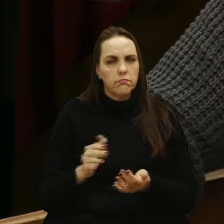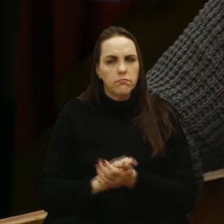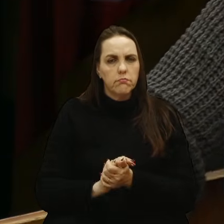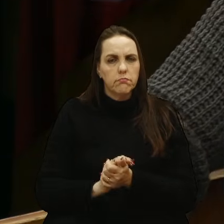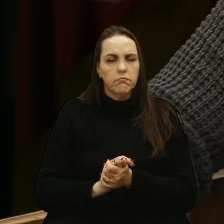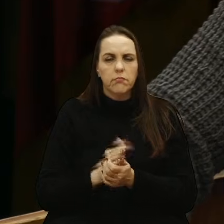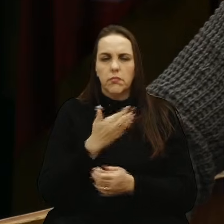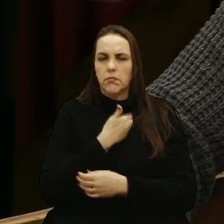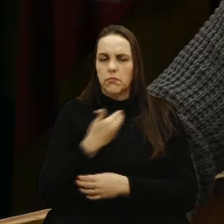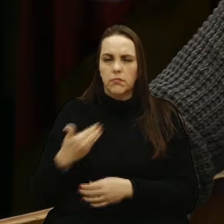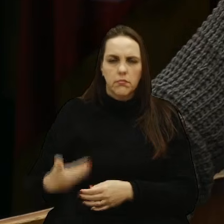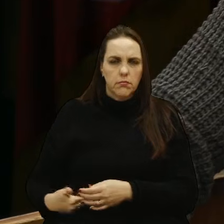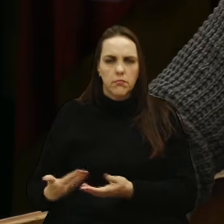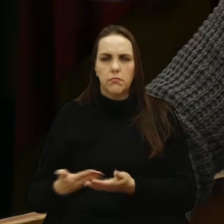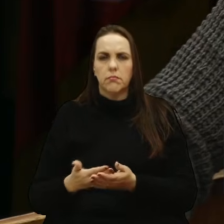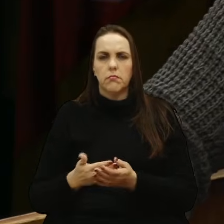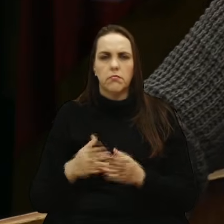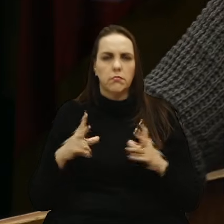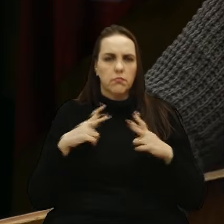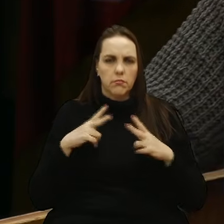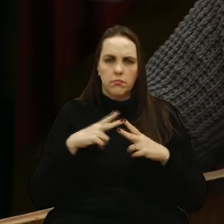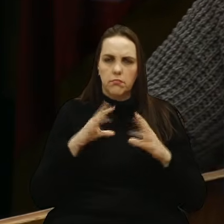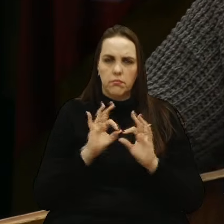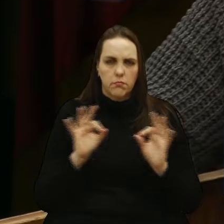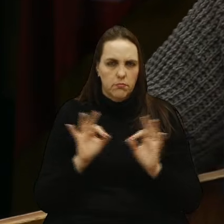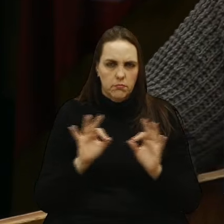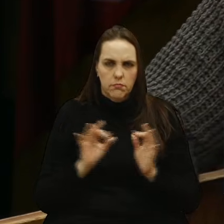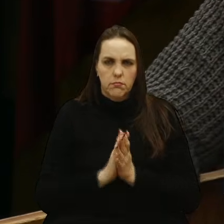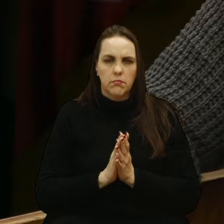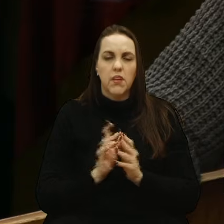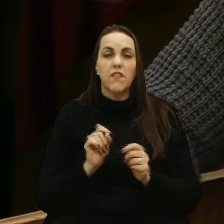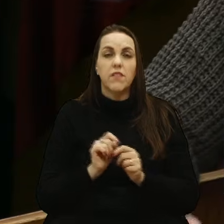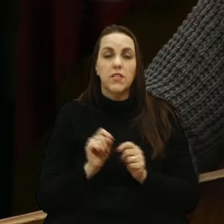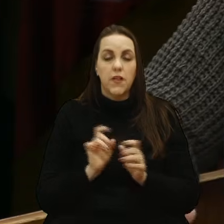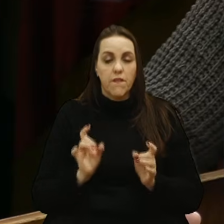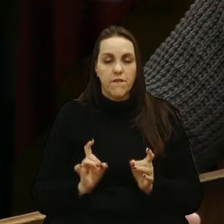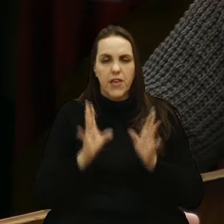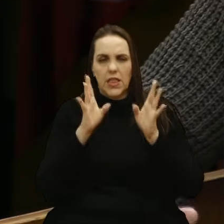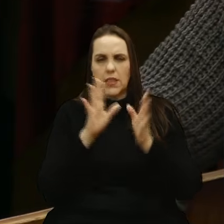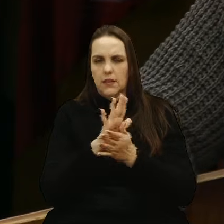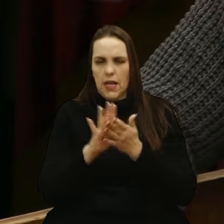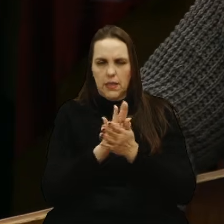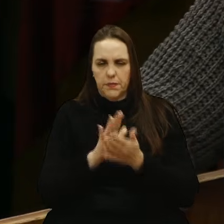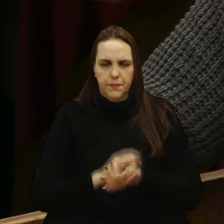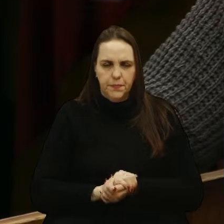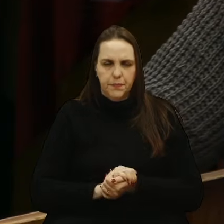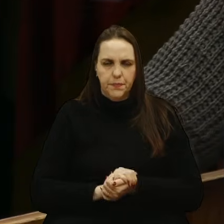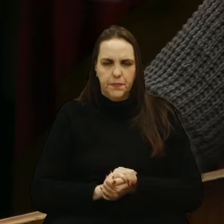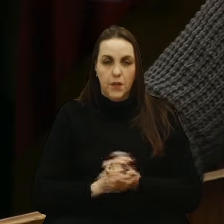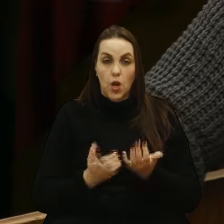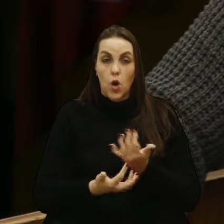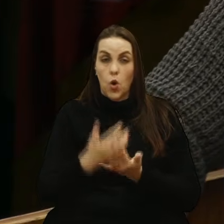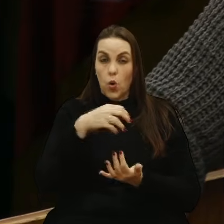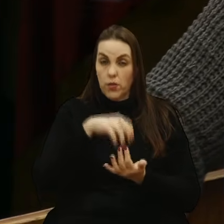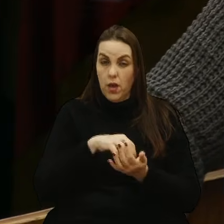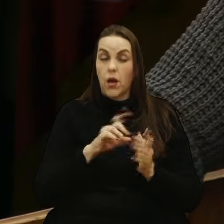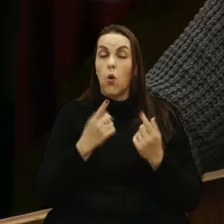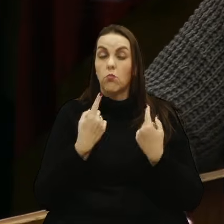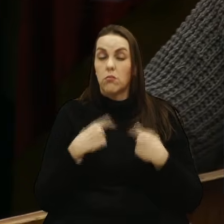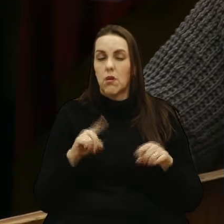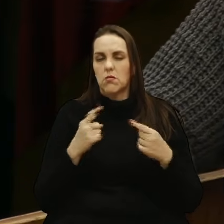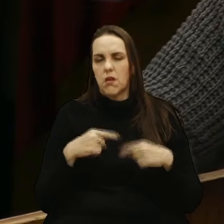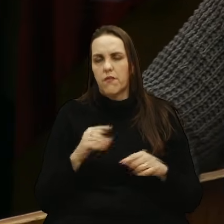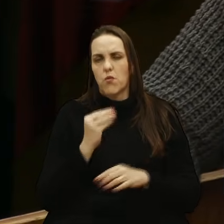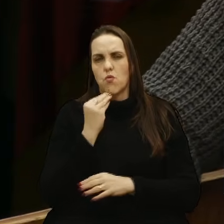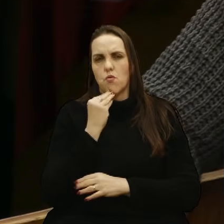deixá-la pública, sem estar privada e sem se fazer a venda? A Codec é um grande desafio, evidentemente,